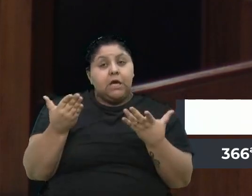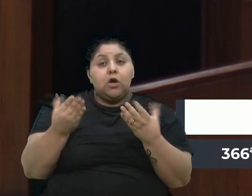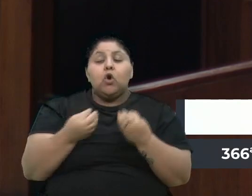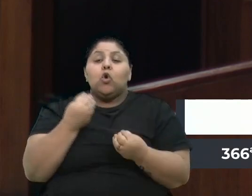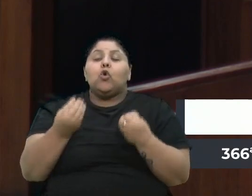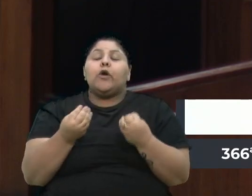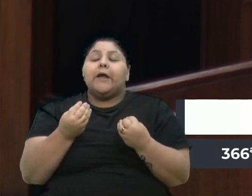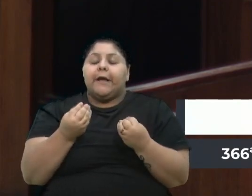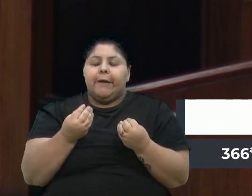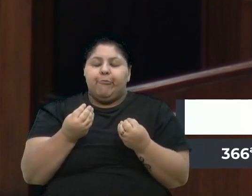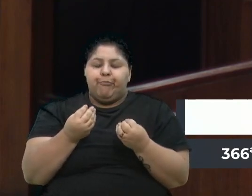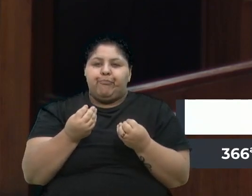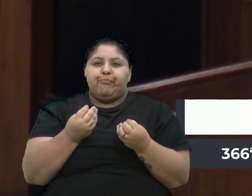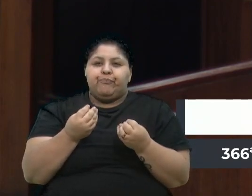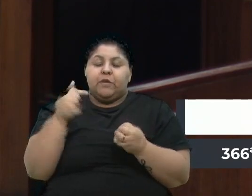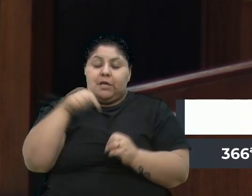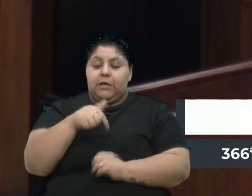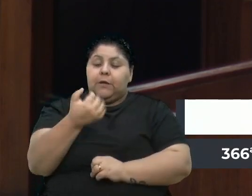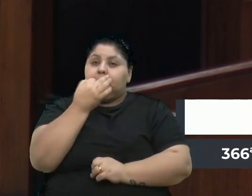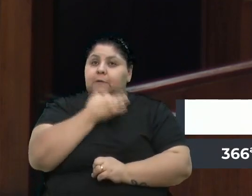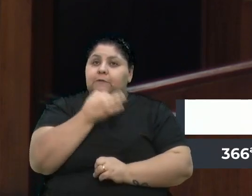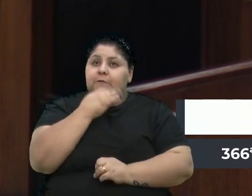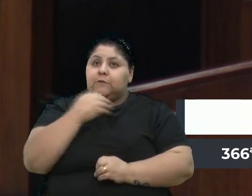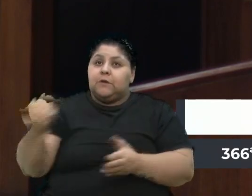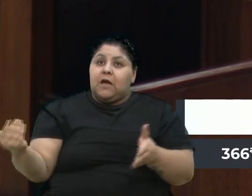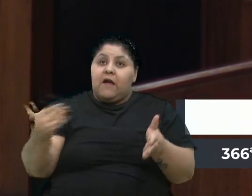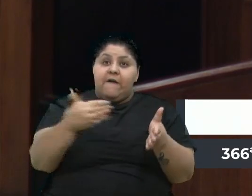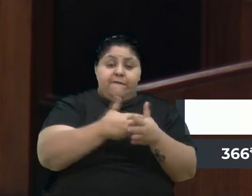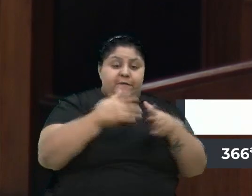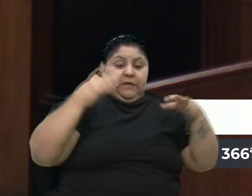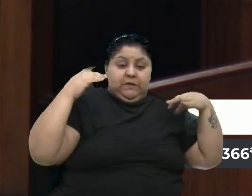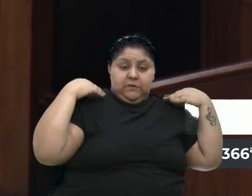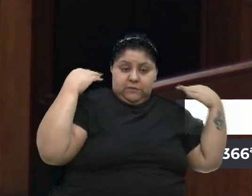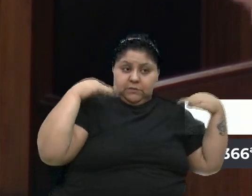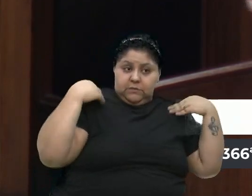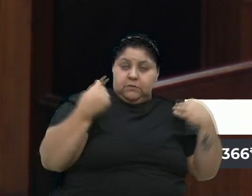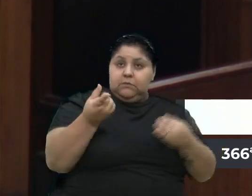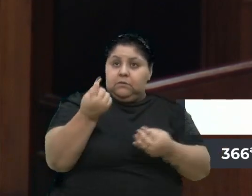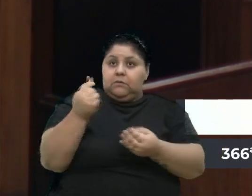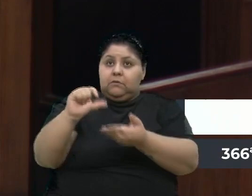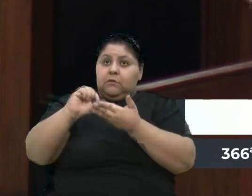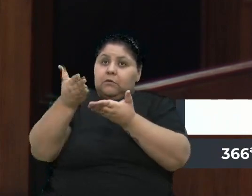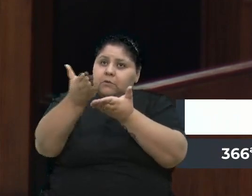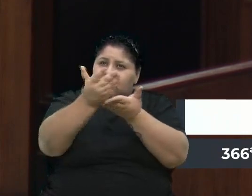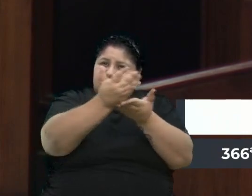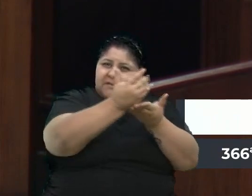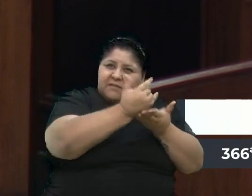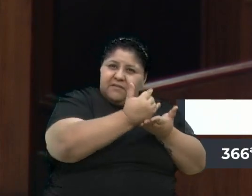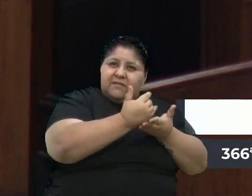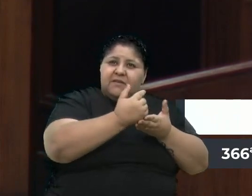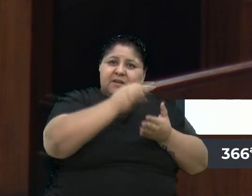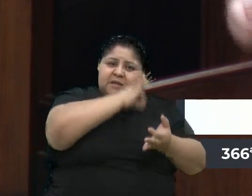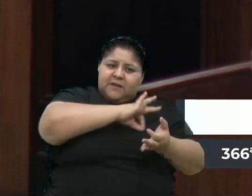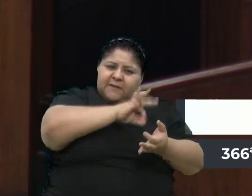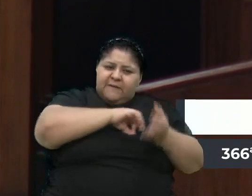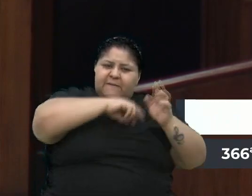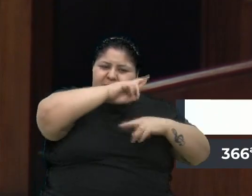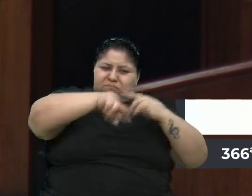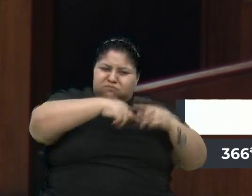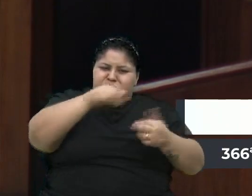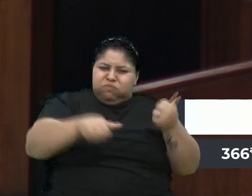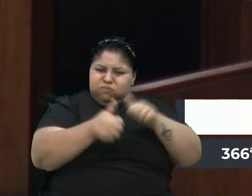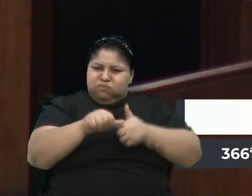poderia ficar para Caxias? A vinda de turistas, recursos que iriam entrar, geração de emprego, renda, qualificação das